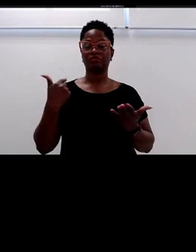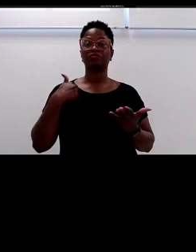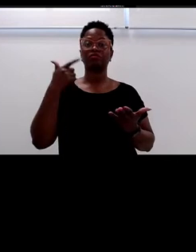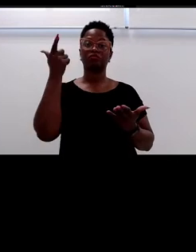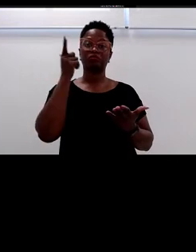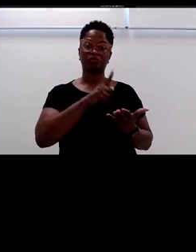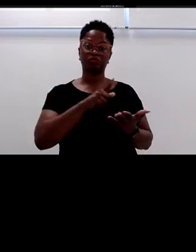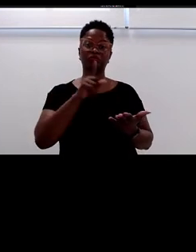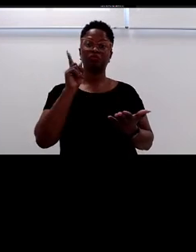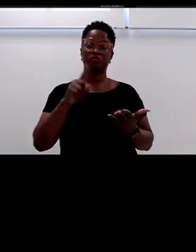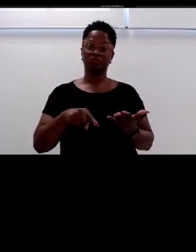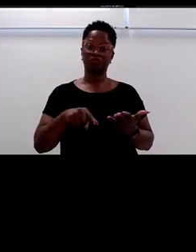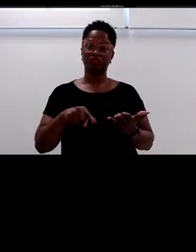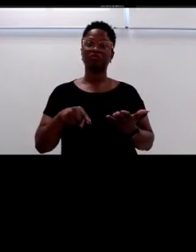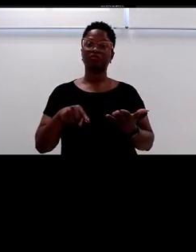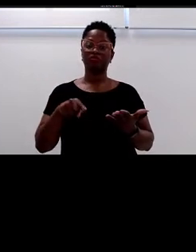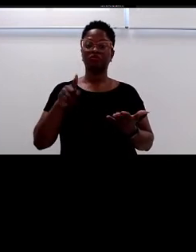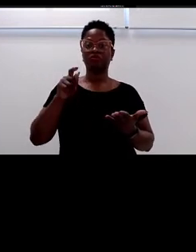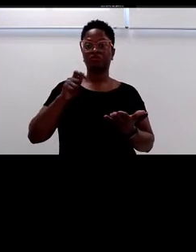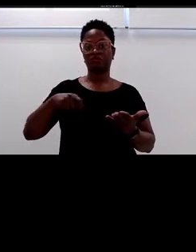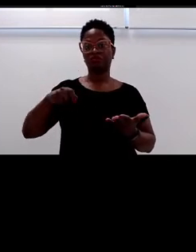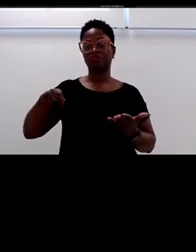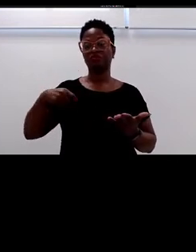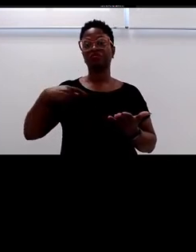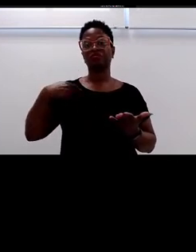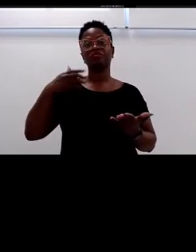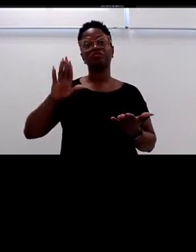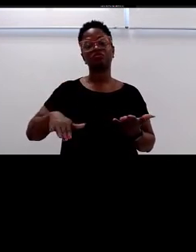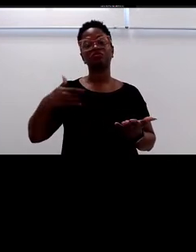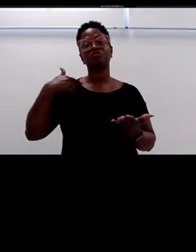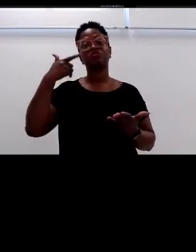E, como toda criança...